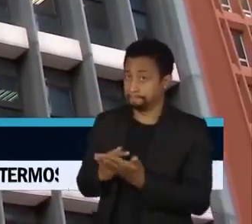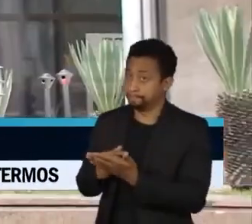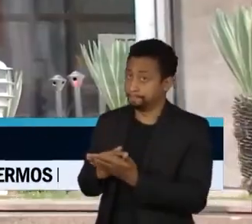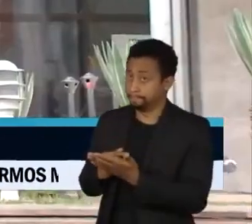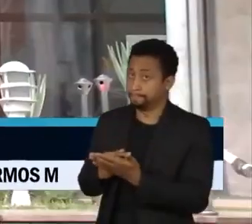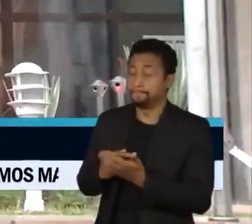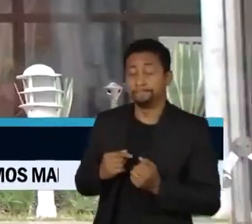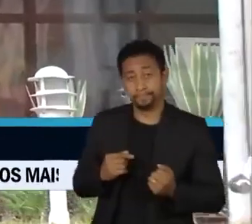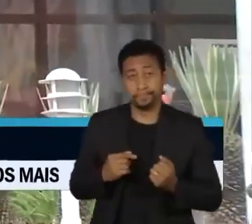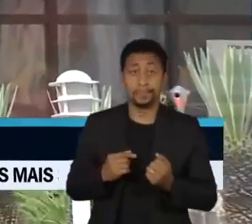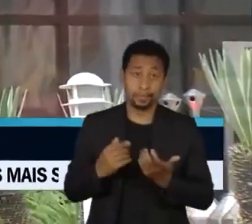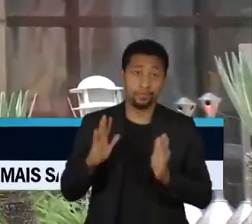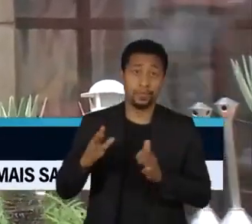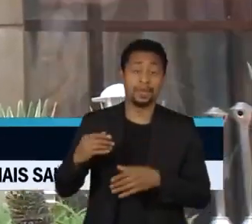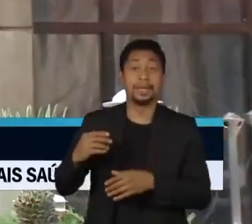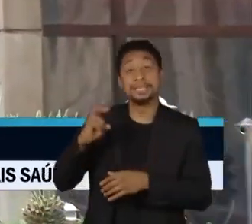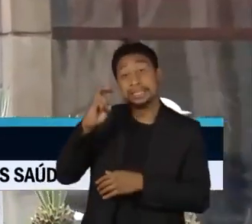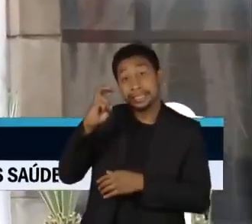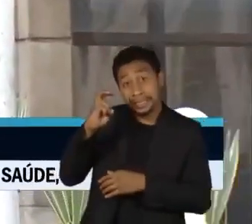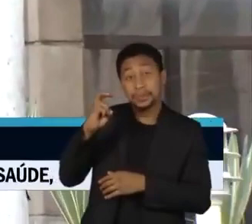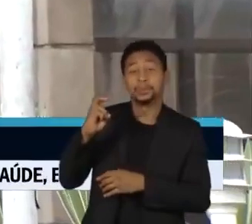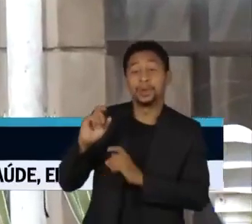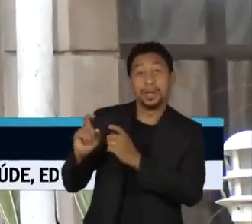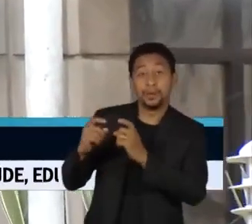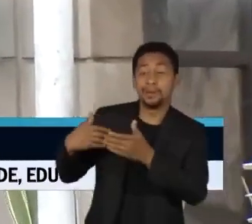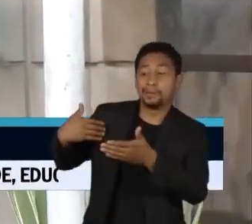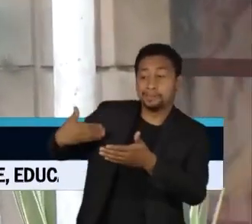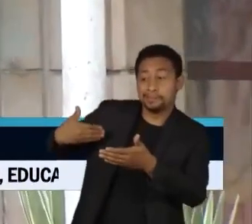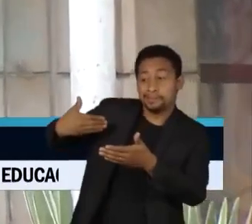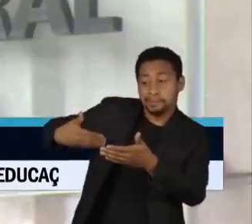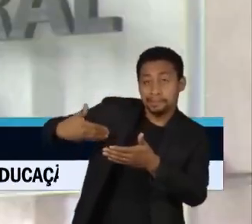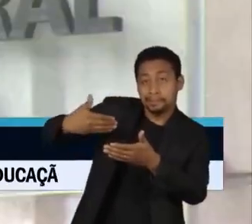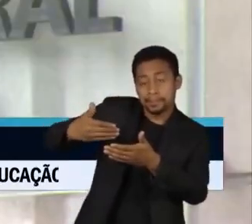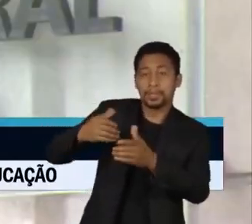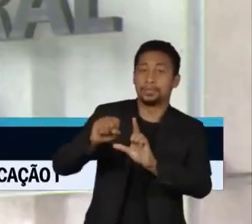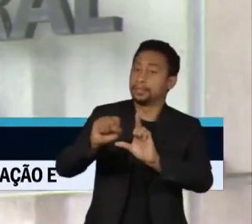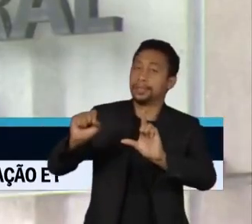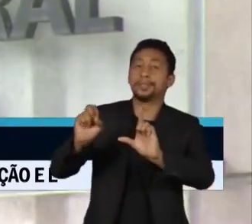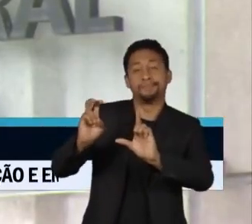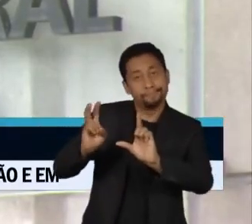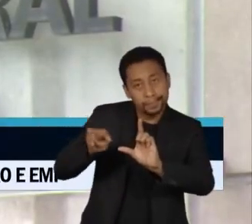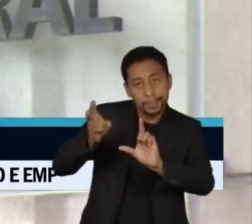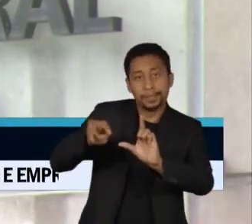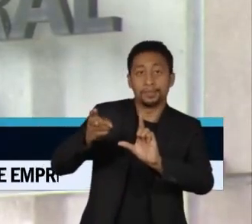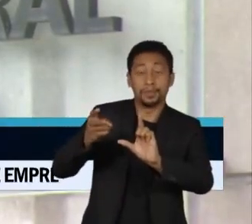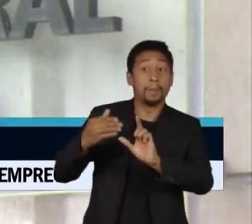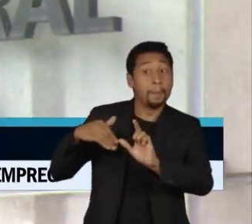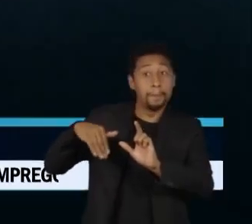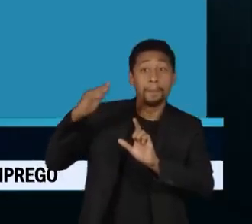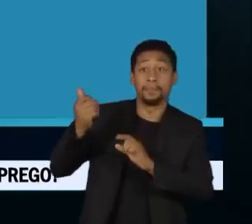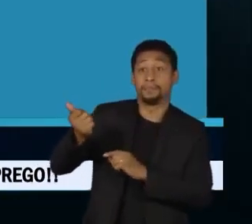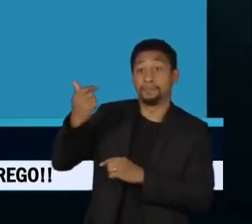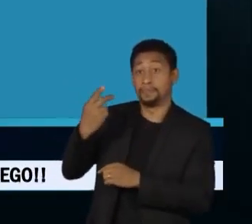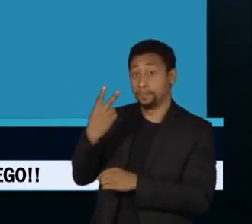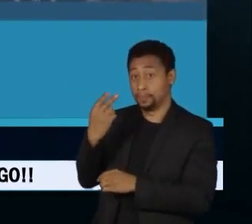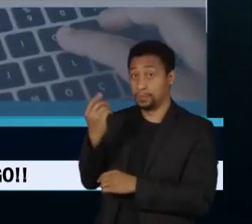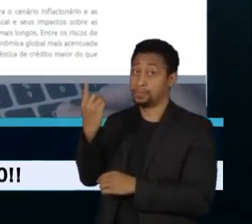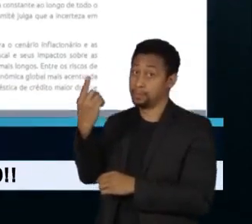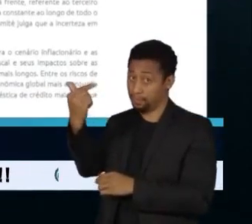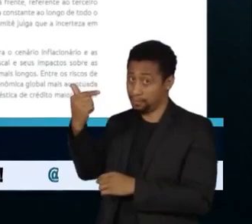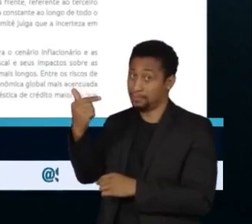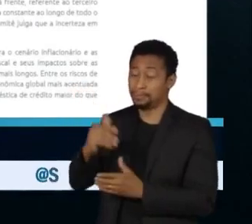13,75% ao ano, pela quinta reunião seguida. É a maior desde janeiro de 2017.